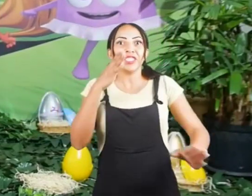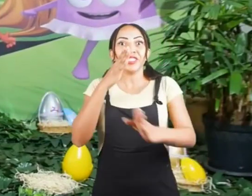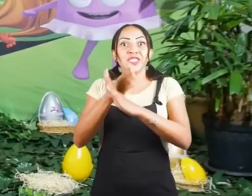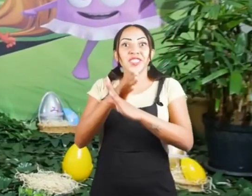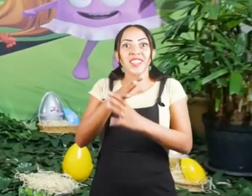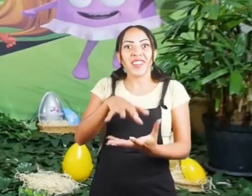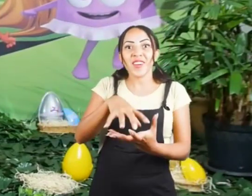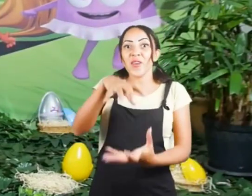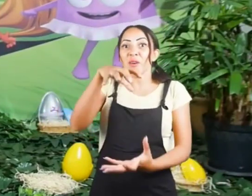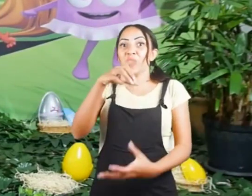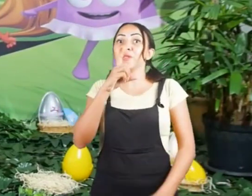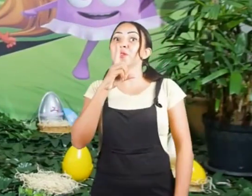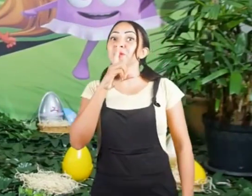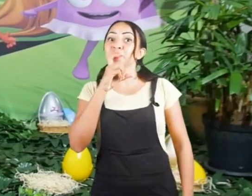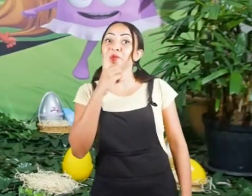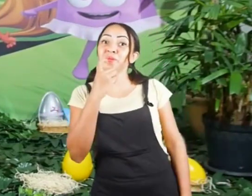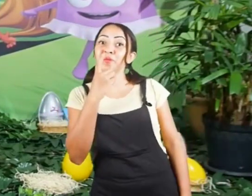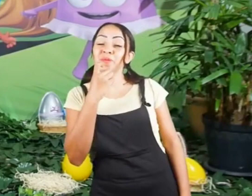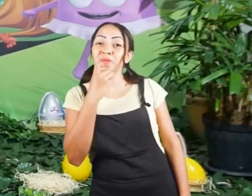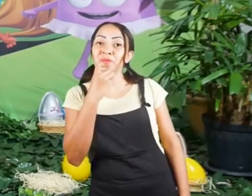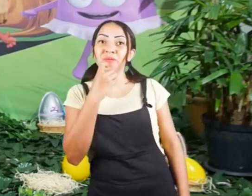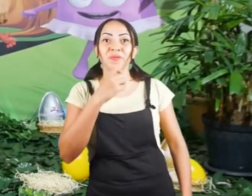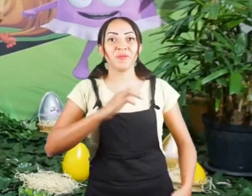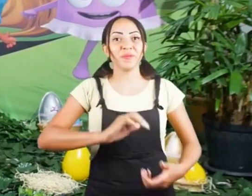Achei um ovo vermelho!